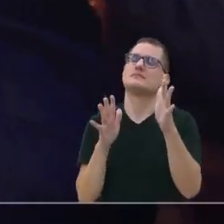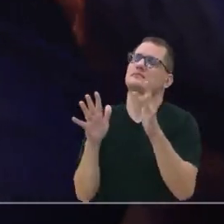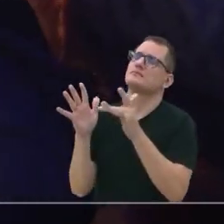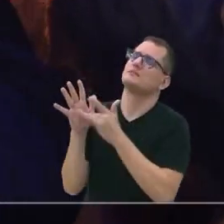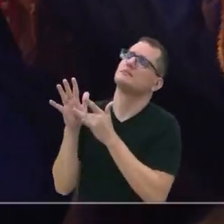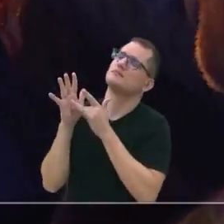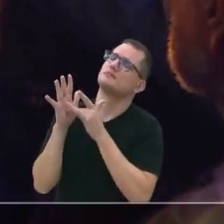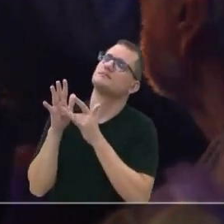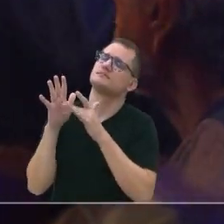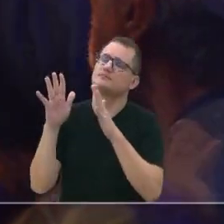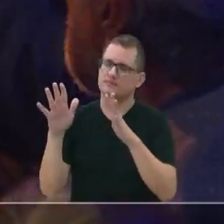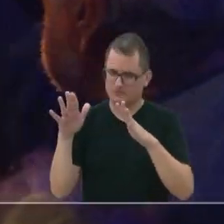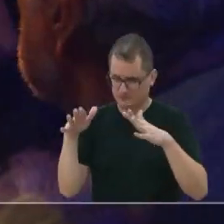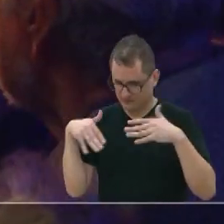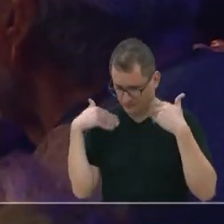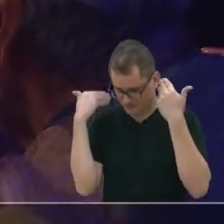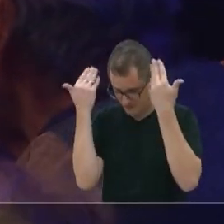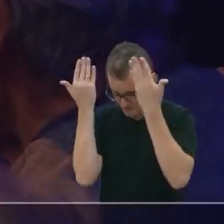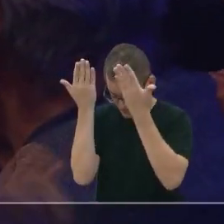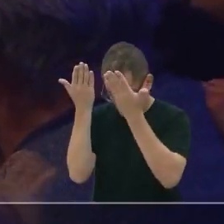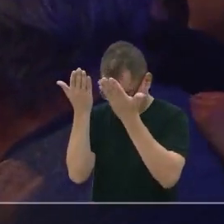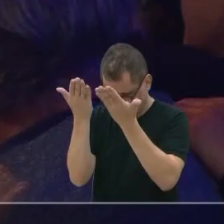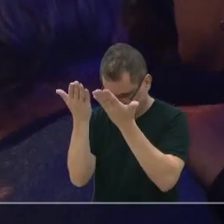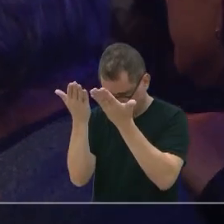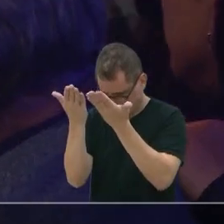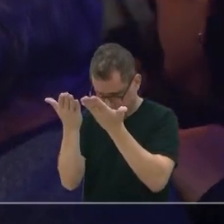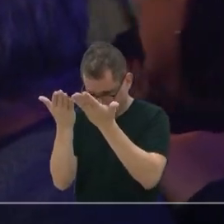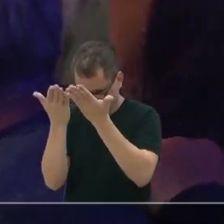Yeshua, tu